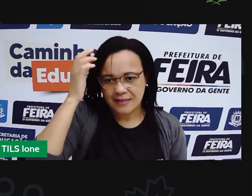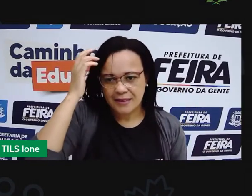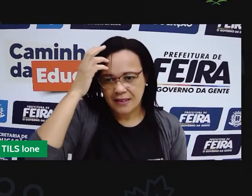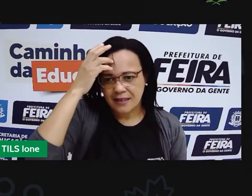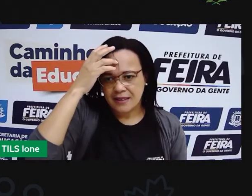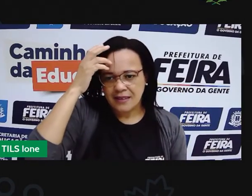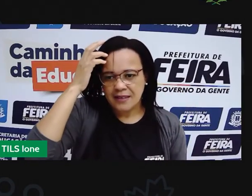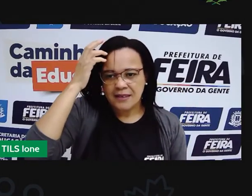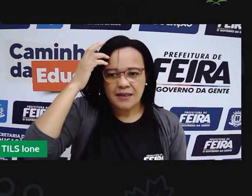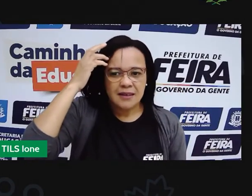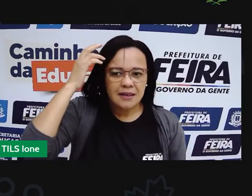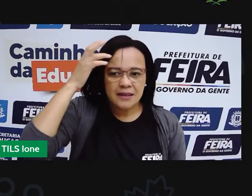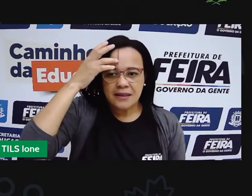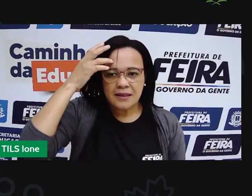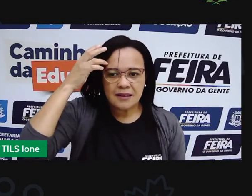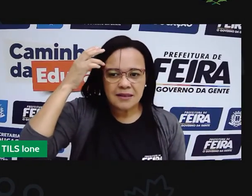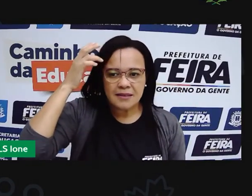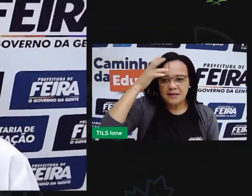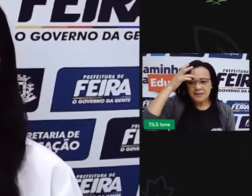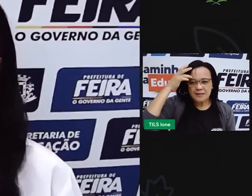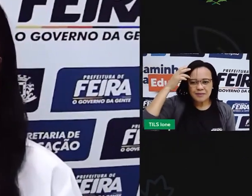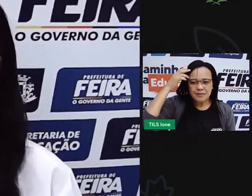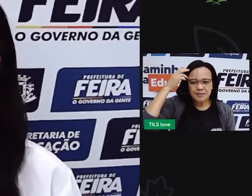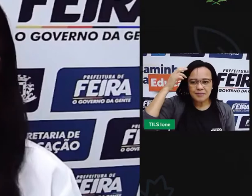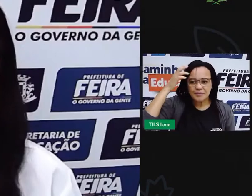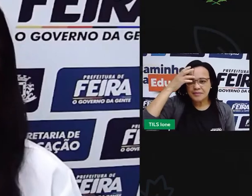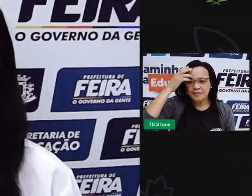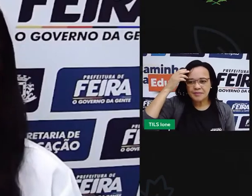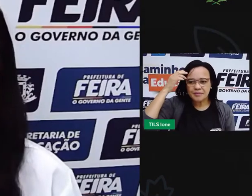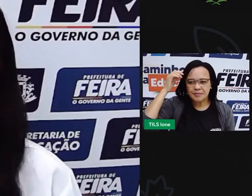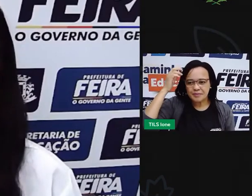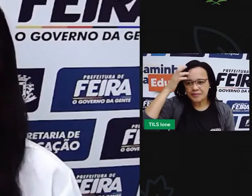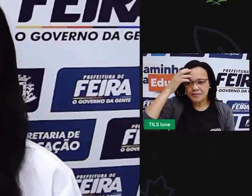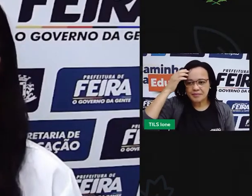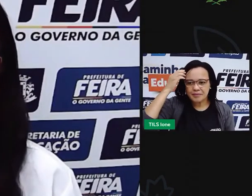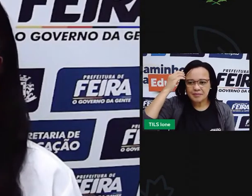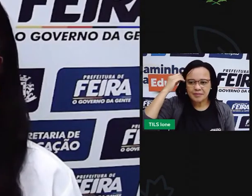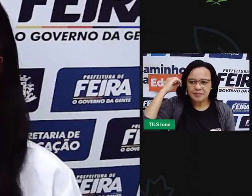Então, criançada, gostaram da história?